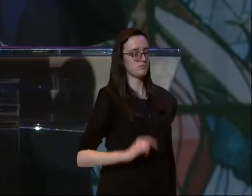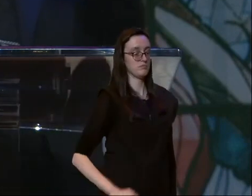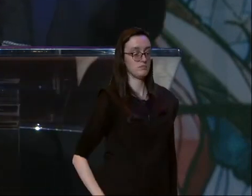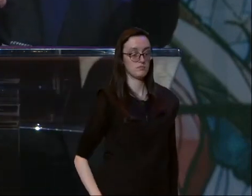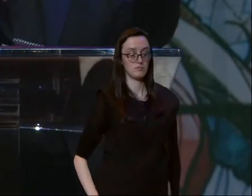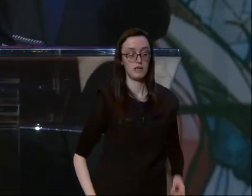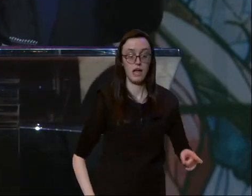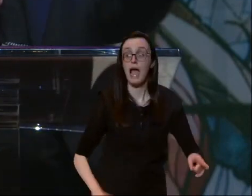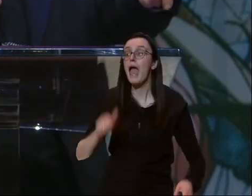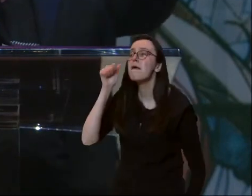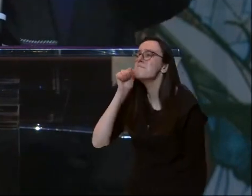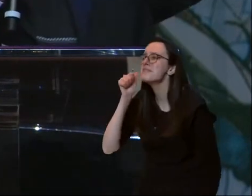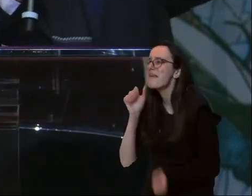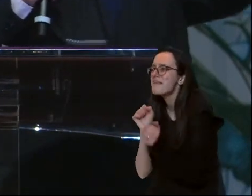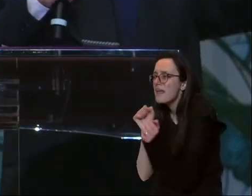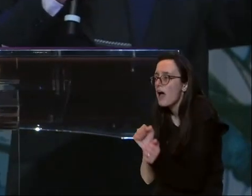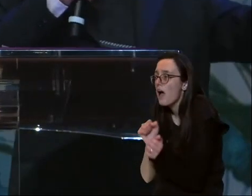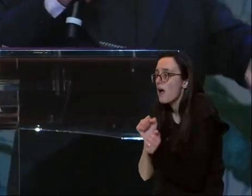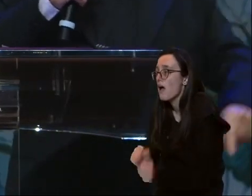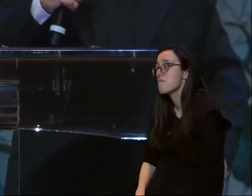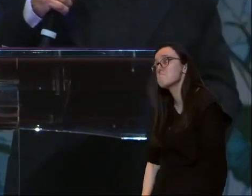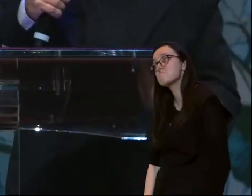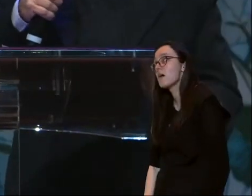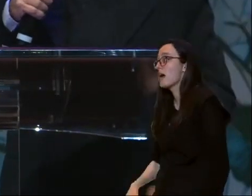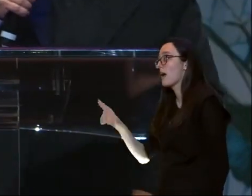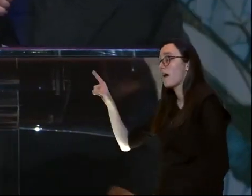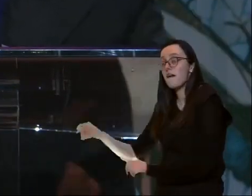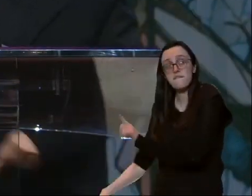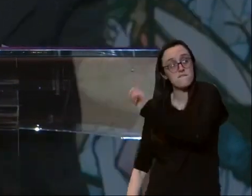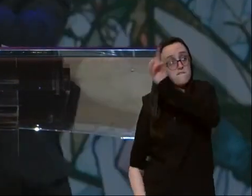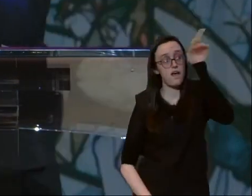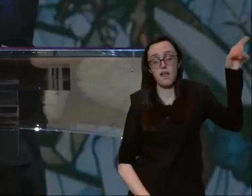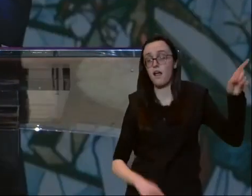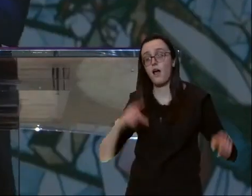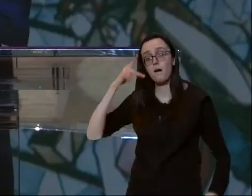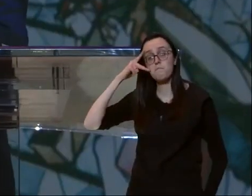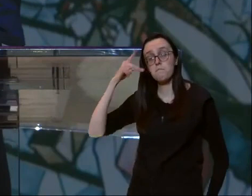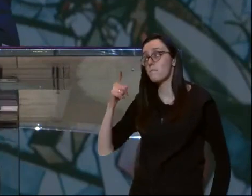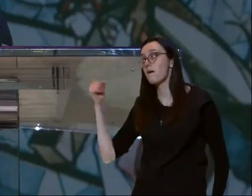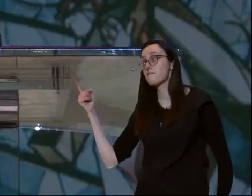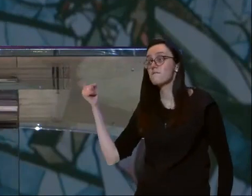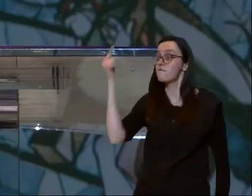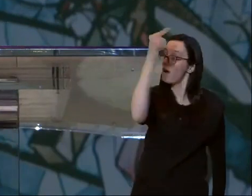estivesse com o profeta que há em Samaria, ele